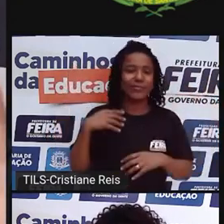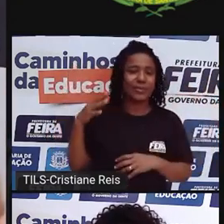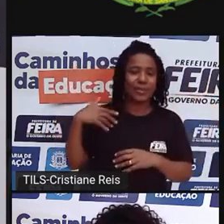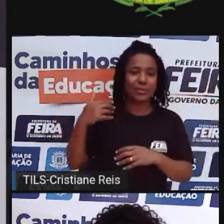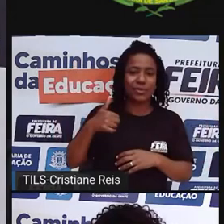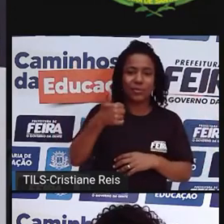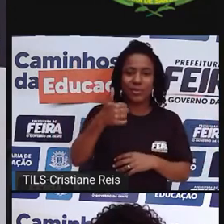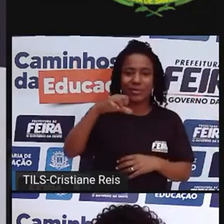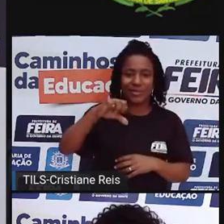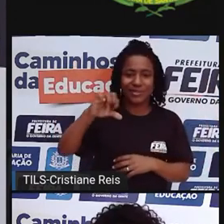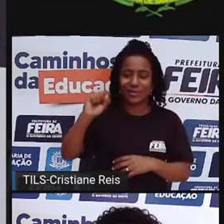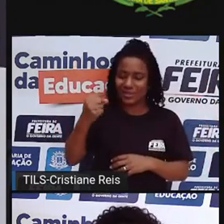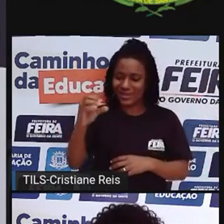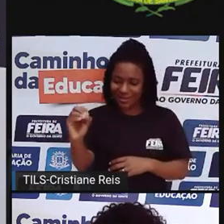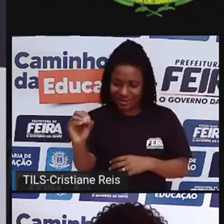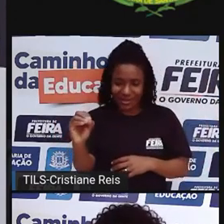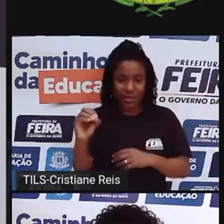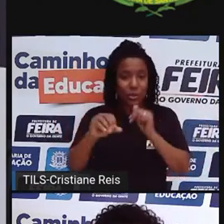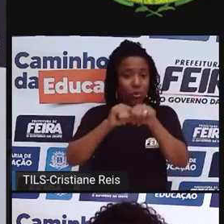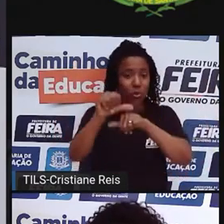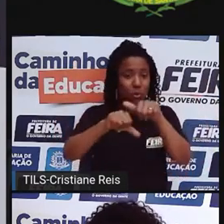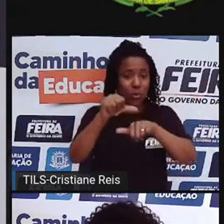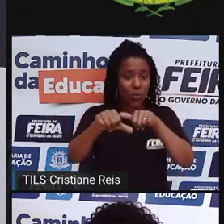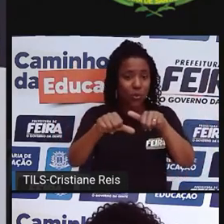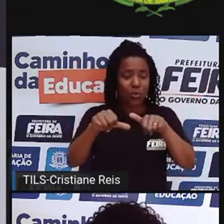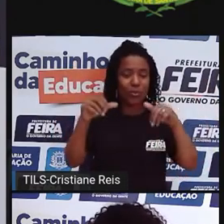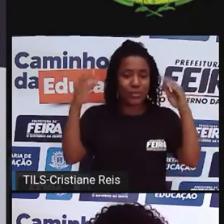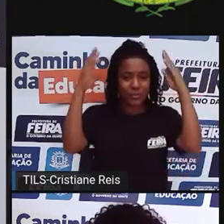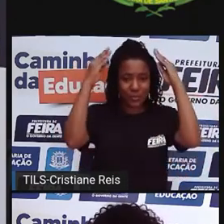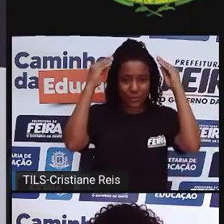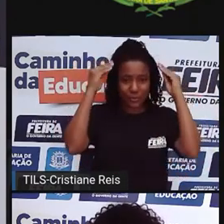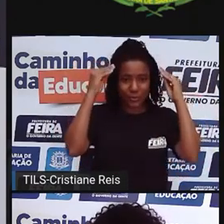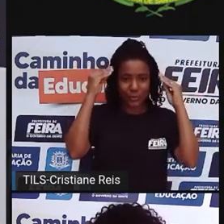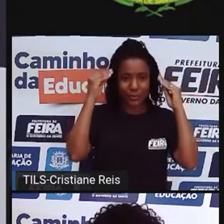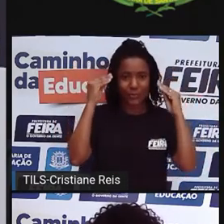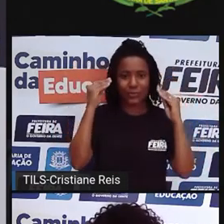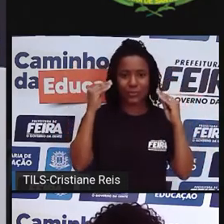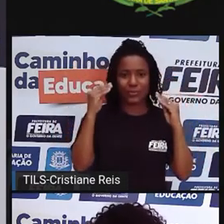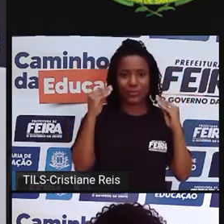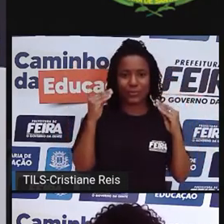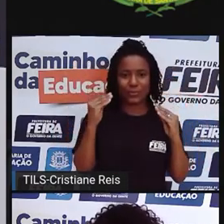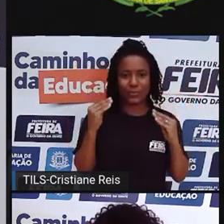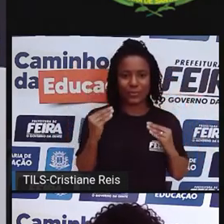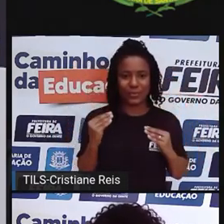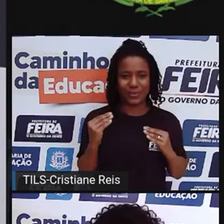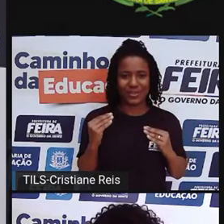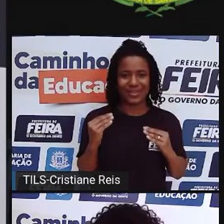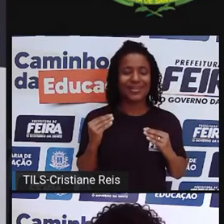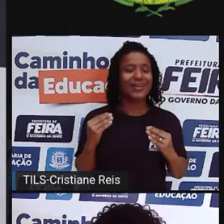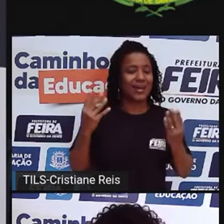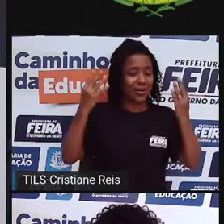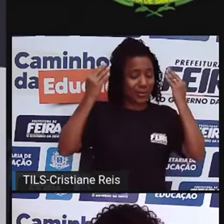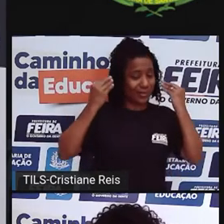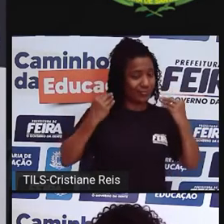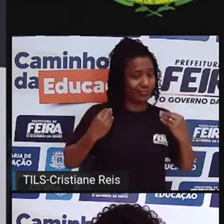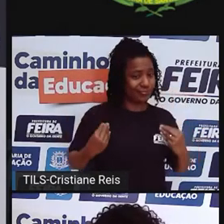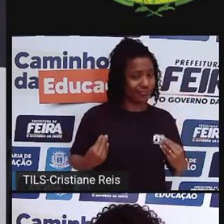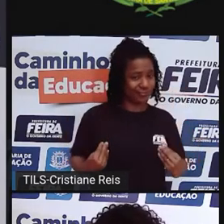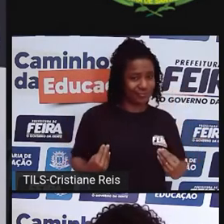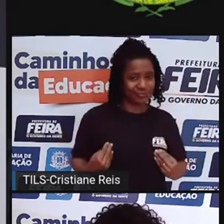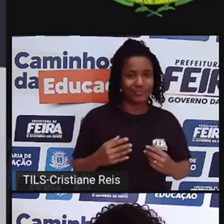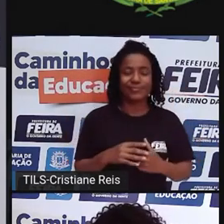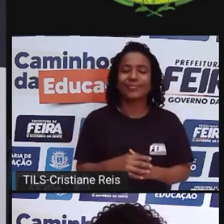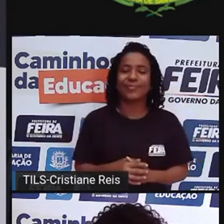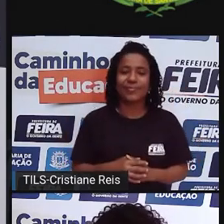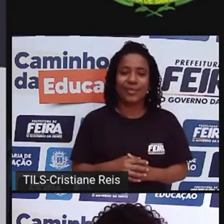foi murchando, né? Pelo menos a gente vê isso nos filmes. Aí ficou aquele cabelo reto, liso. E aí agora a gente começa